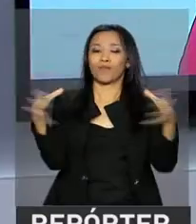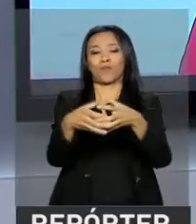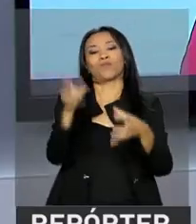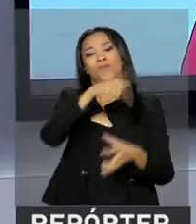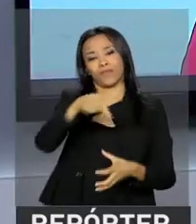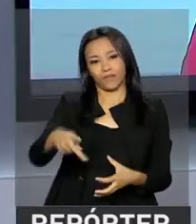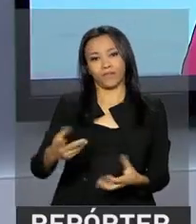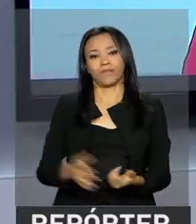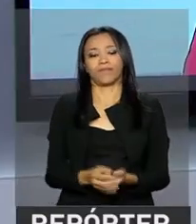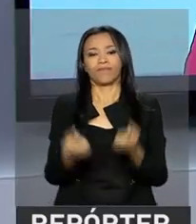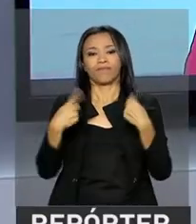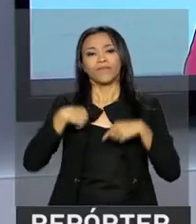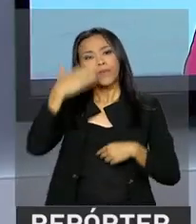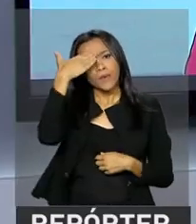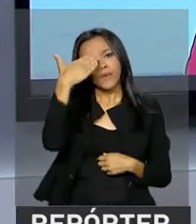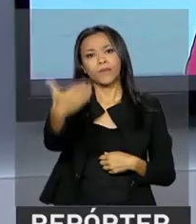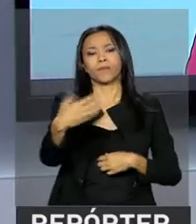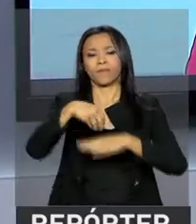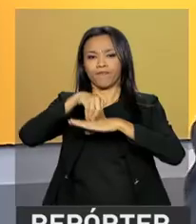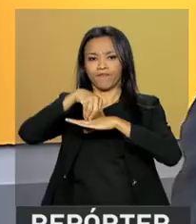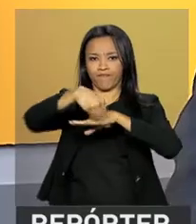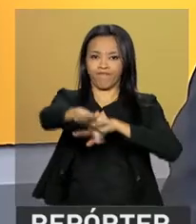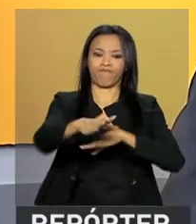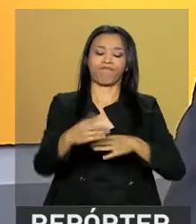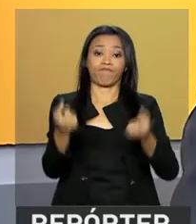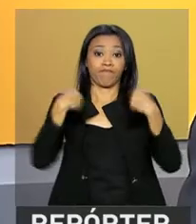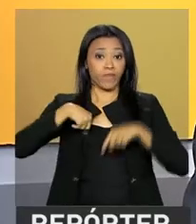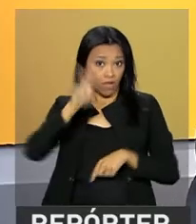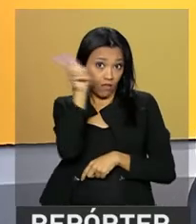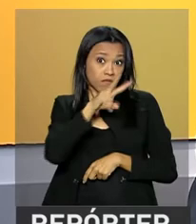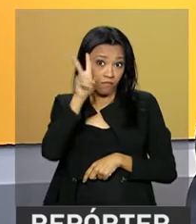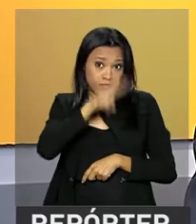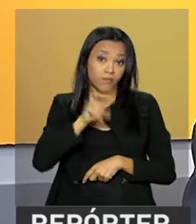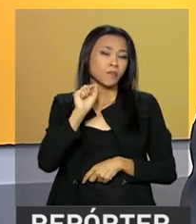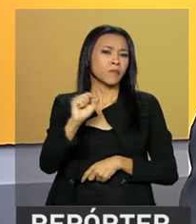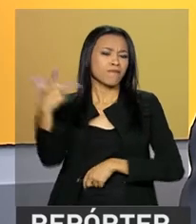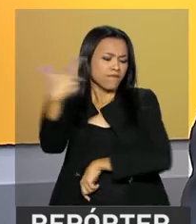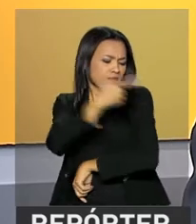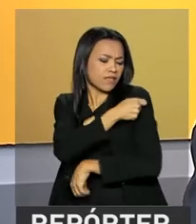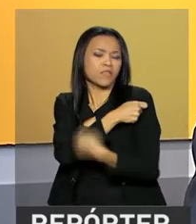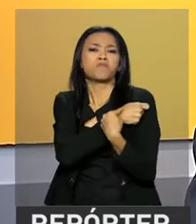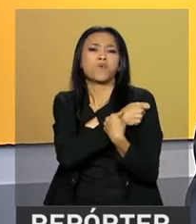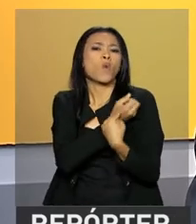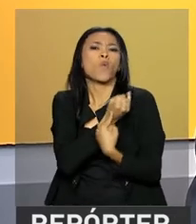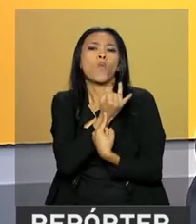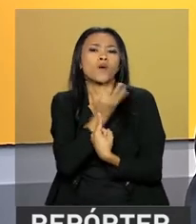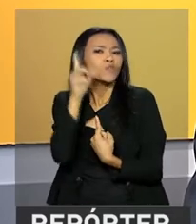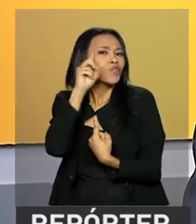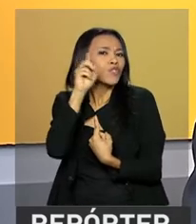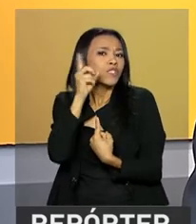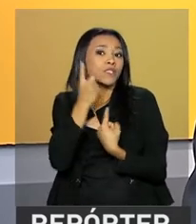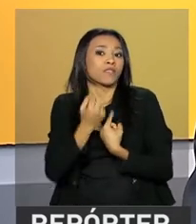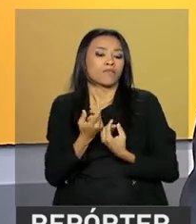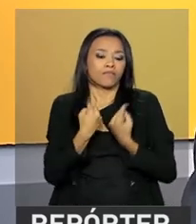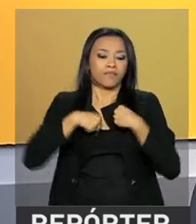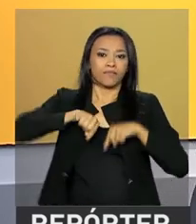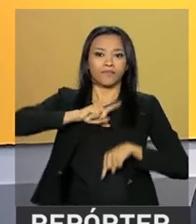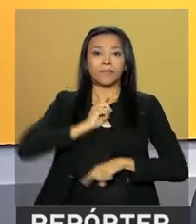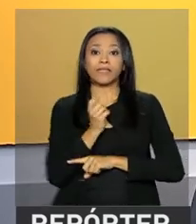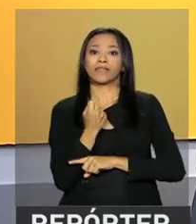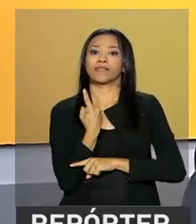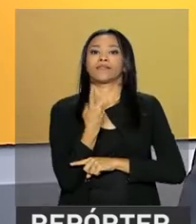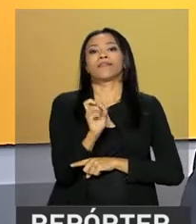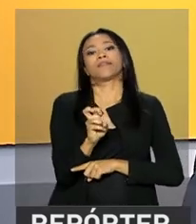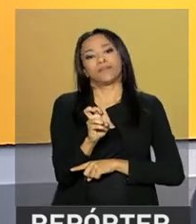toque gabriela obrigado pelas suas informações lembrando que a vacina leva 15 dias para fazer efeito no organismo por isso